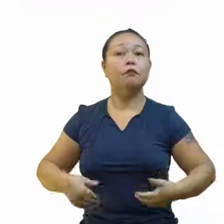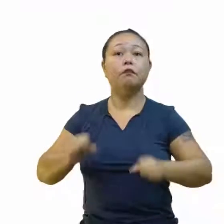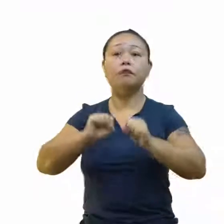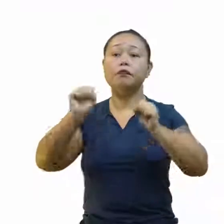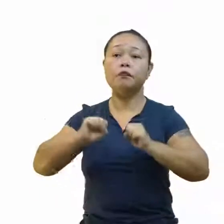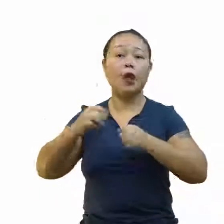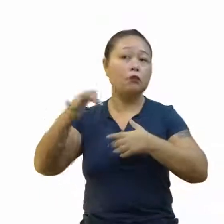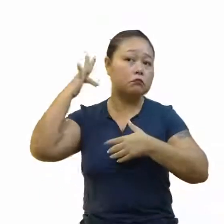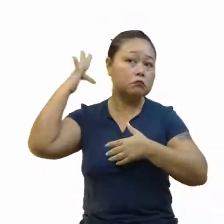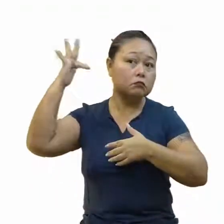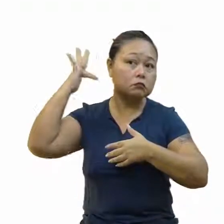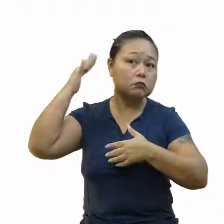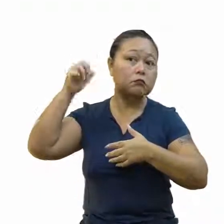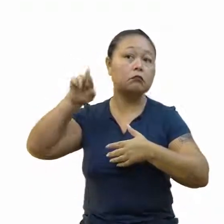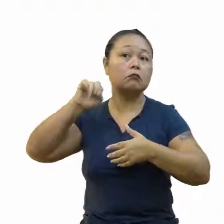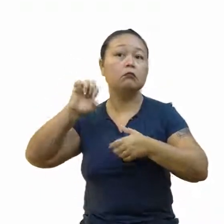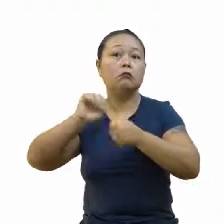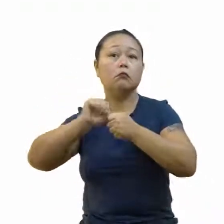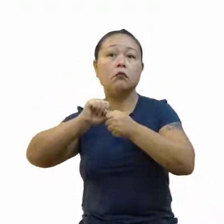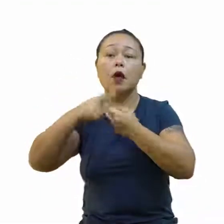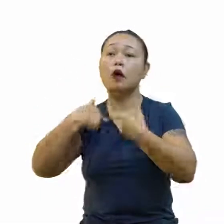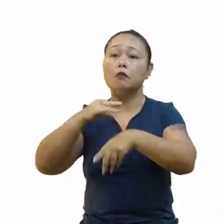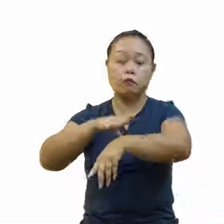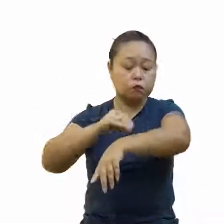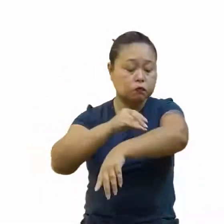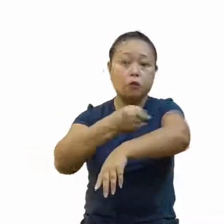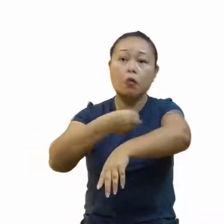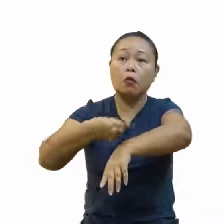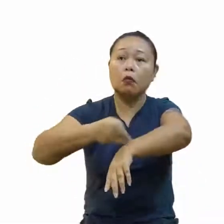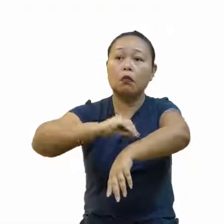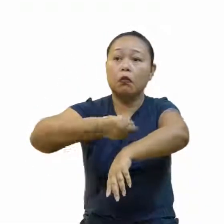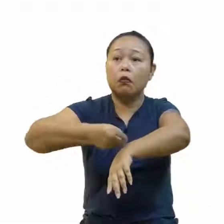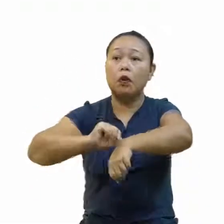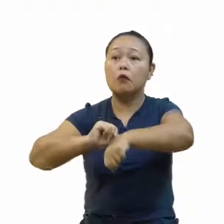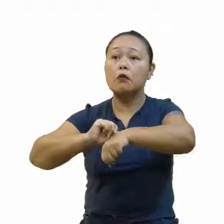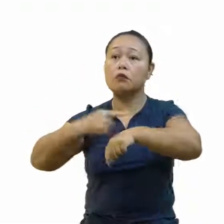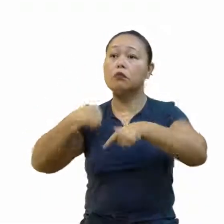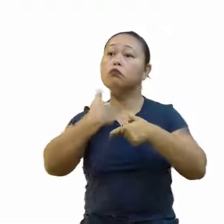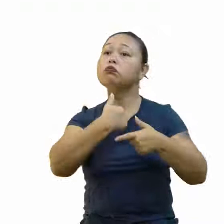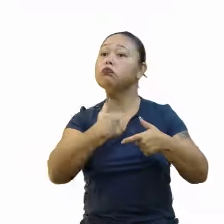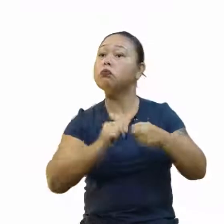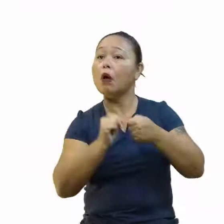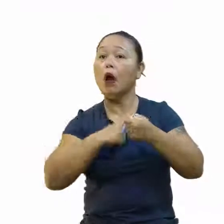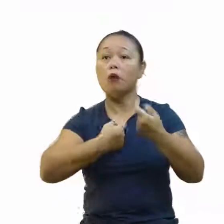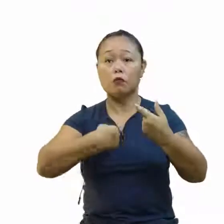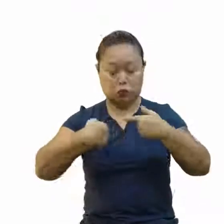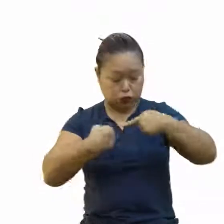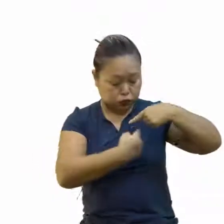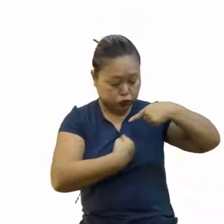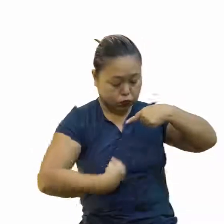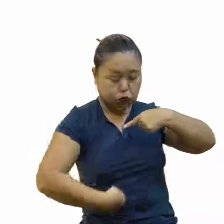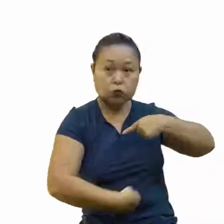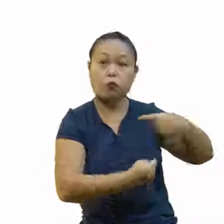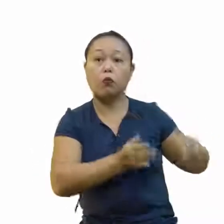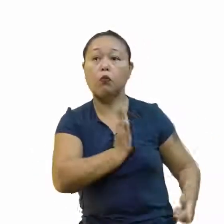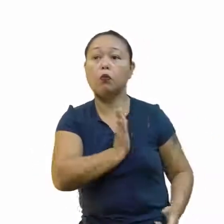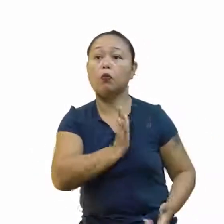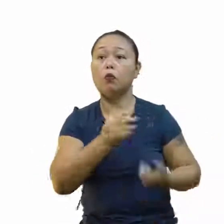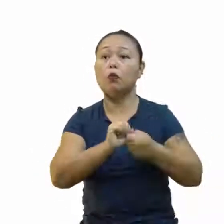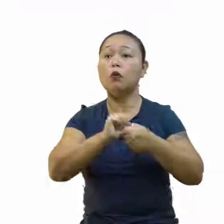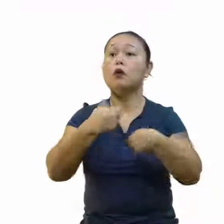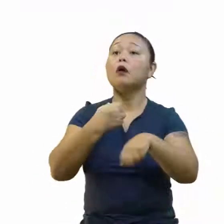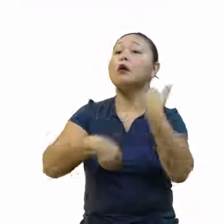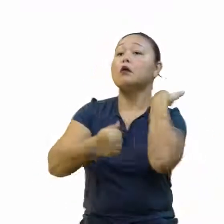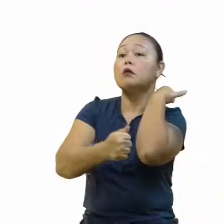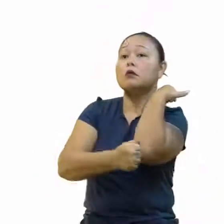nervoso central, o muscular, o endócrino, o cardiovascular, o esquelético.